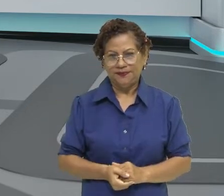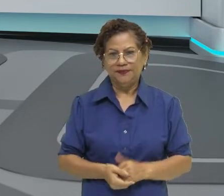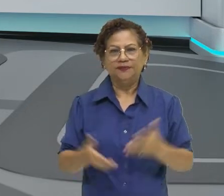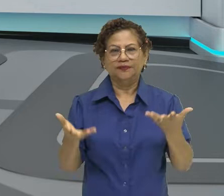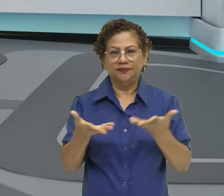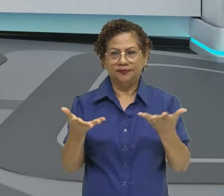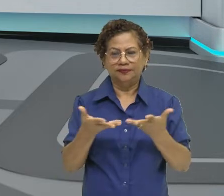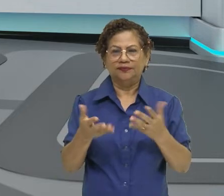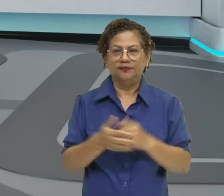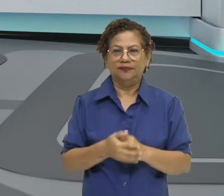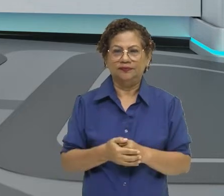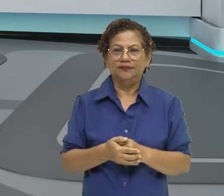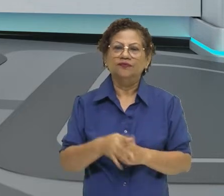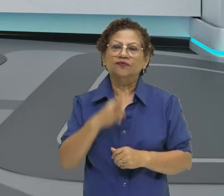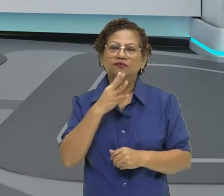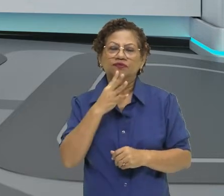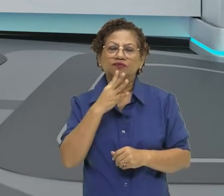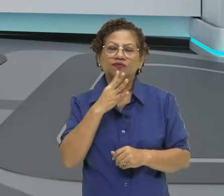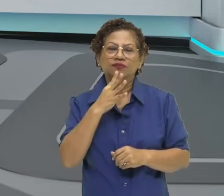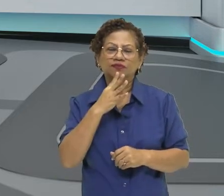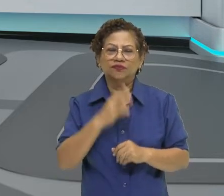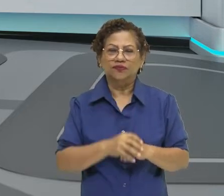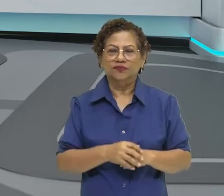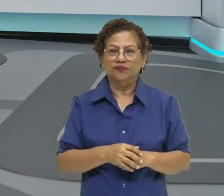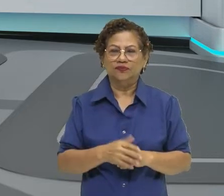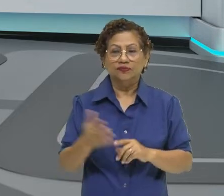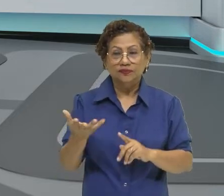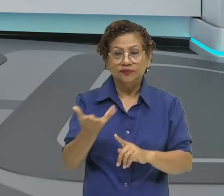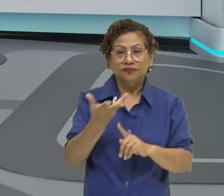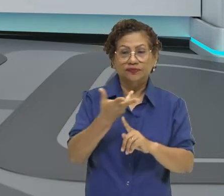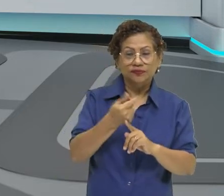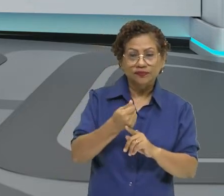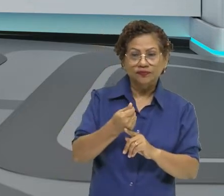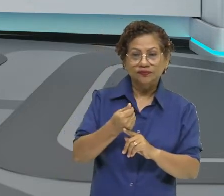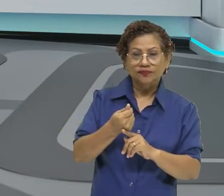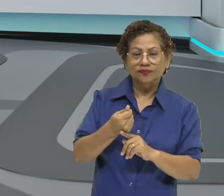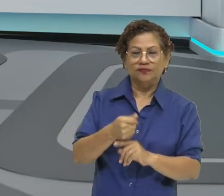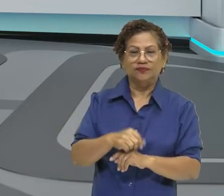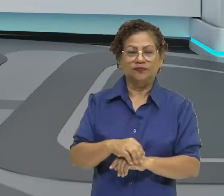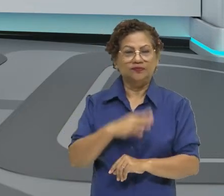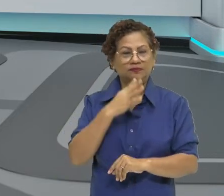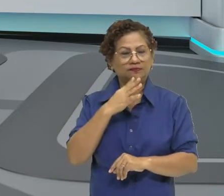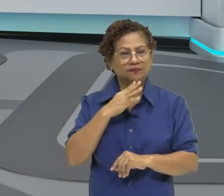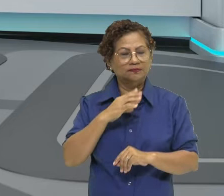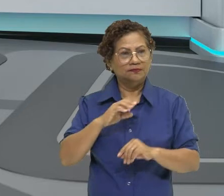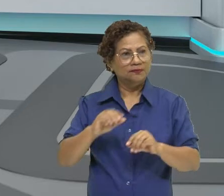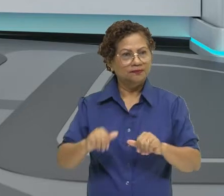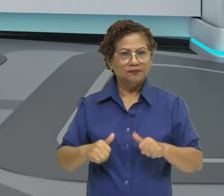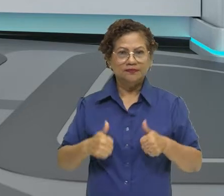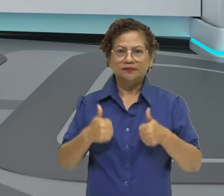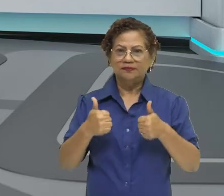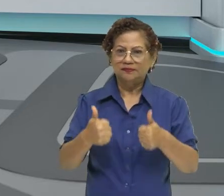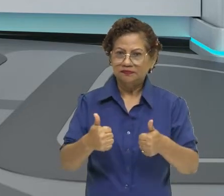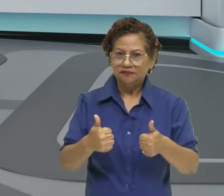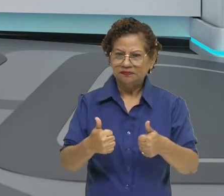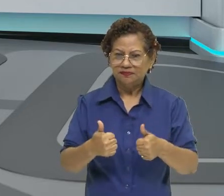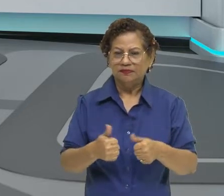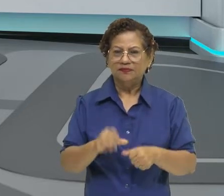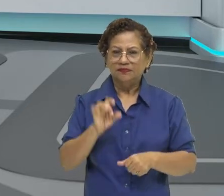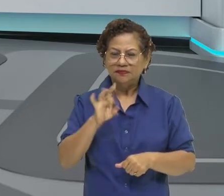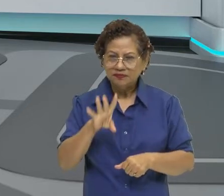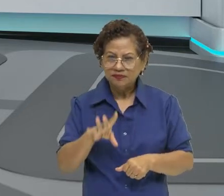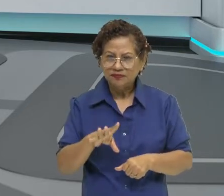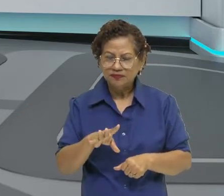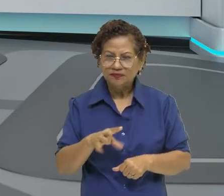mais uma viagem. Adoro as artes, porque a gente consegue viajar pelas artes, gente. Não é qualquer disciplina que a gente consegue